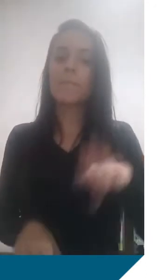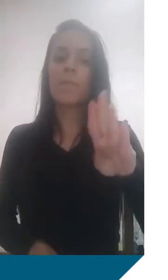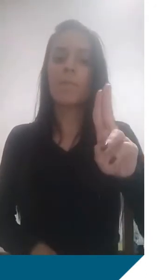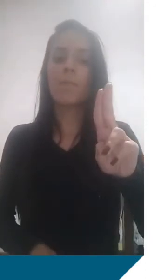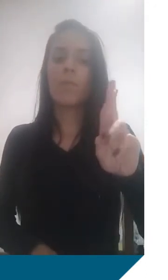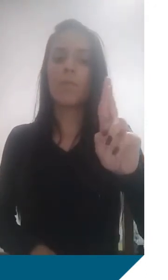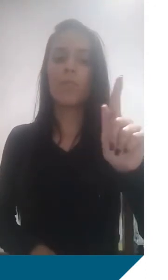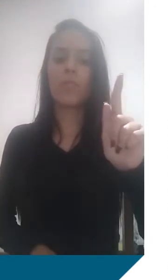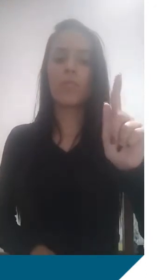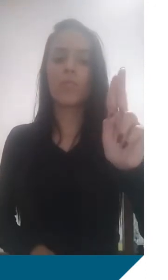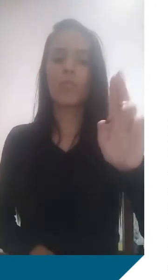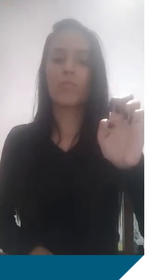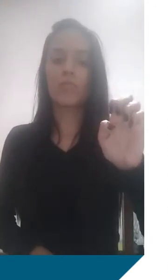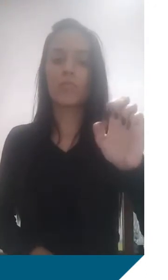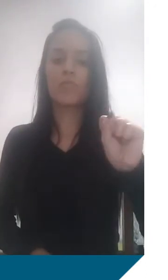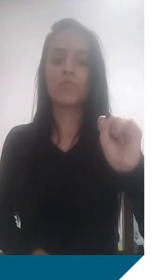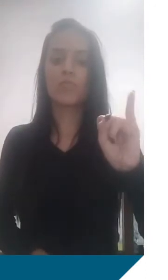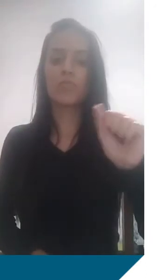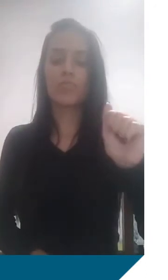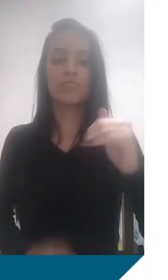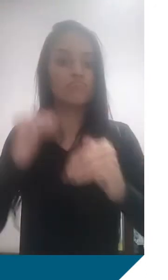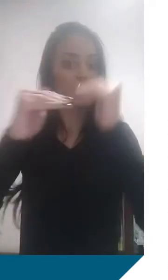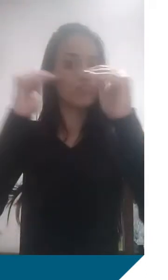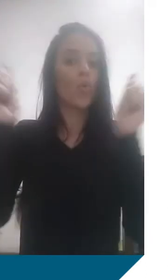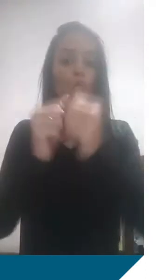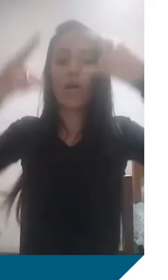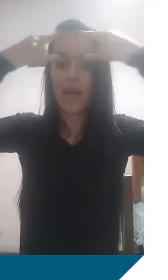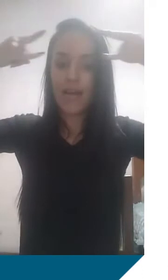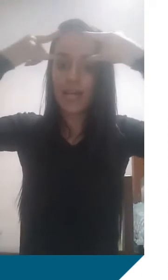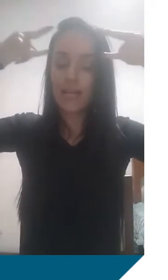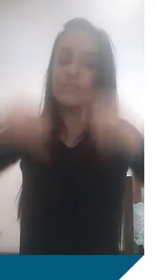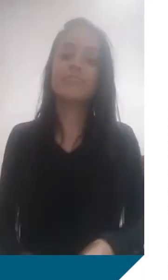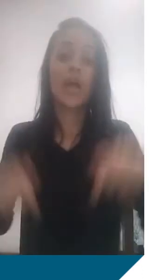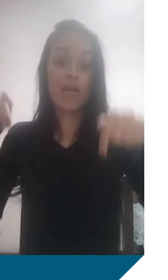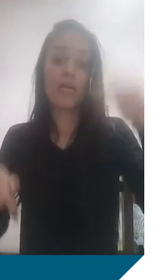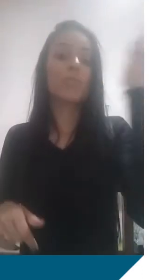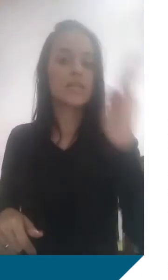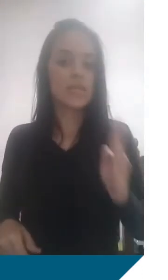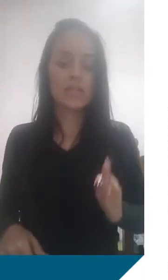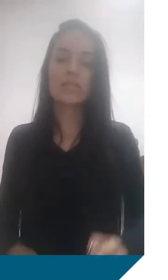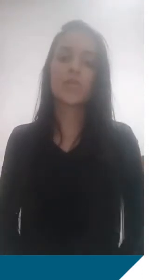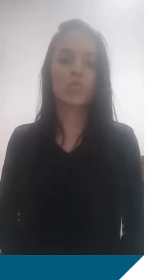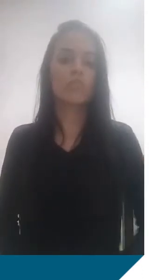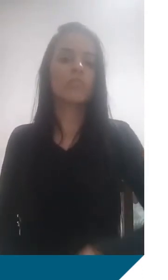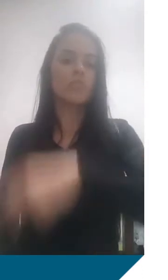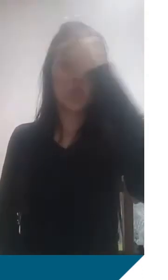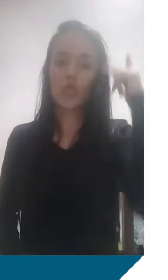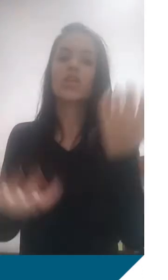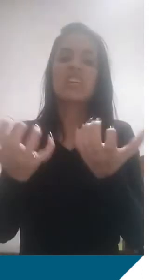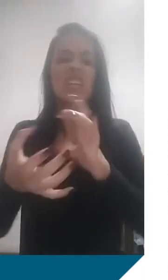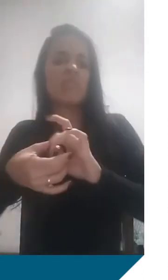se estabelecia com a consolidação do capitalismo. No Brasil havia todo um clima de independência do